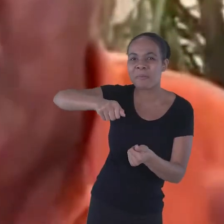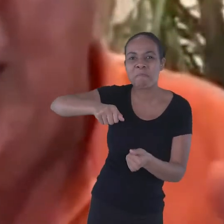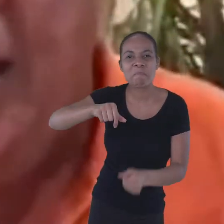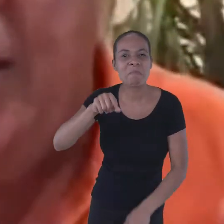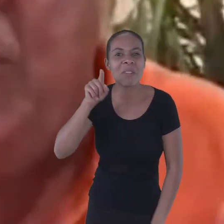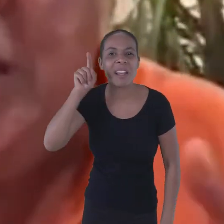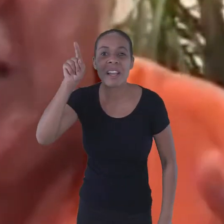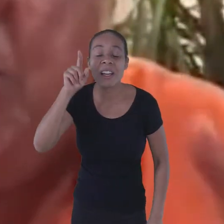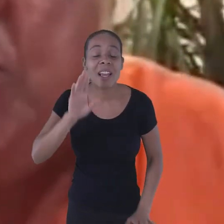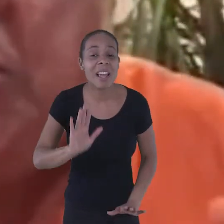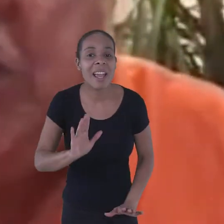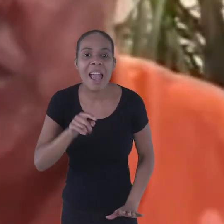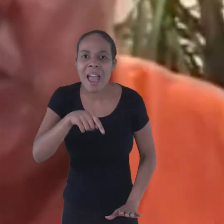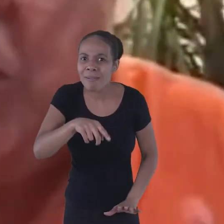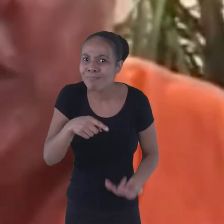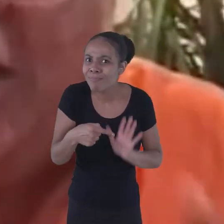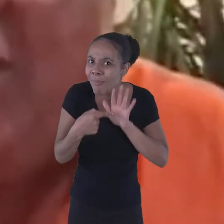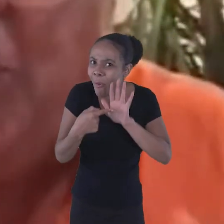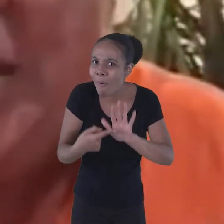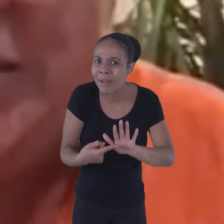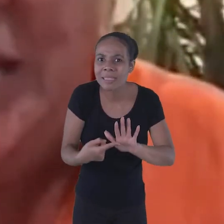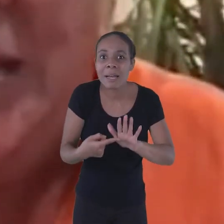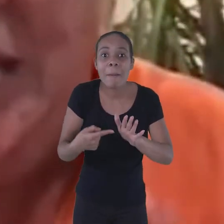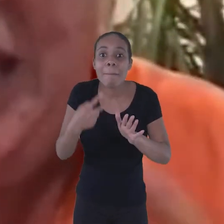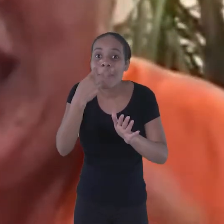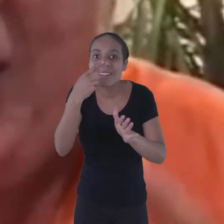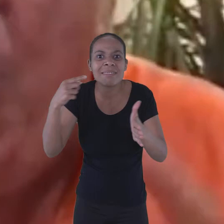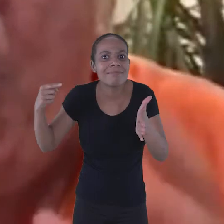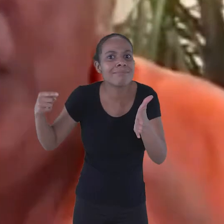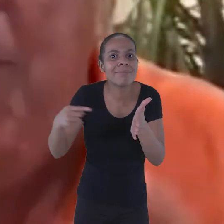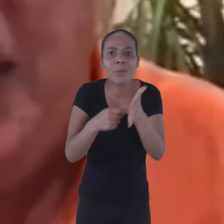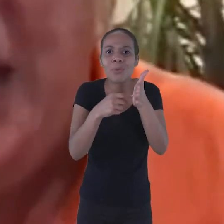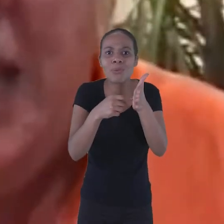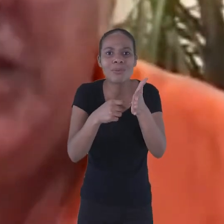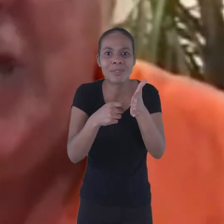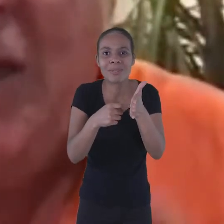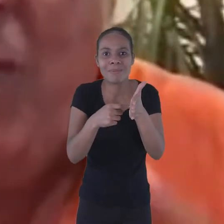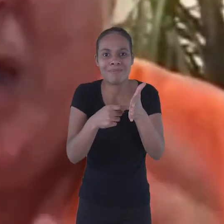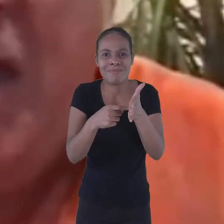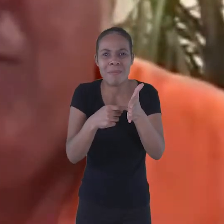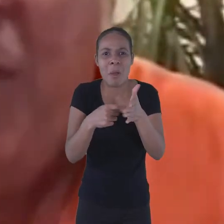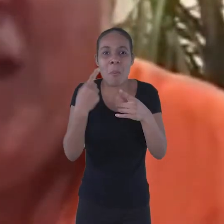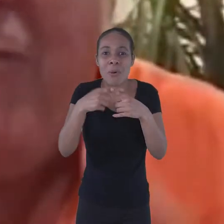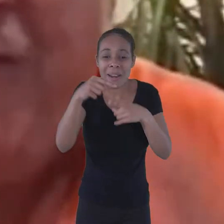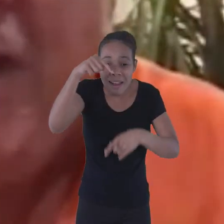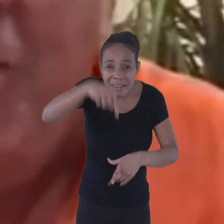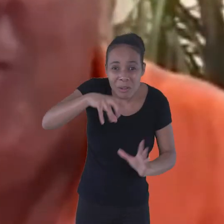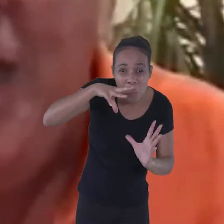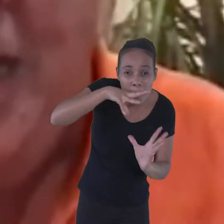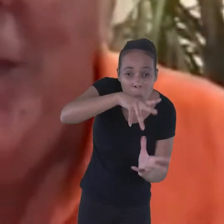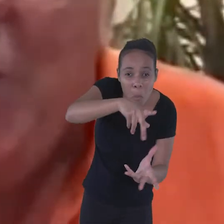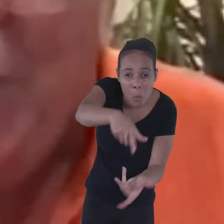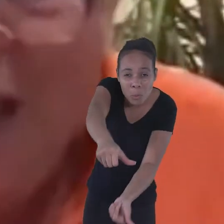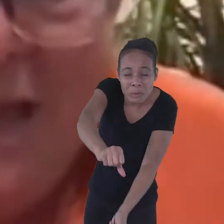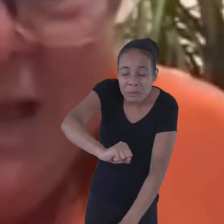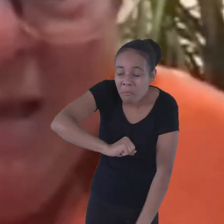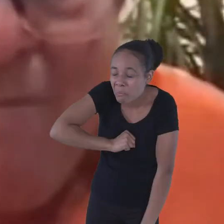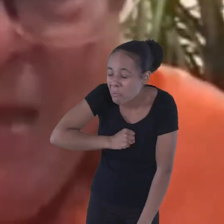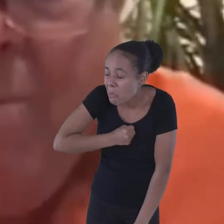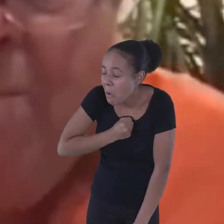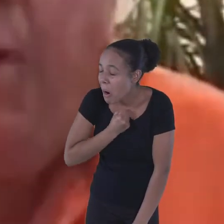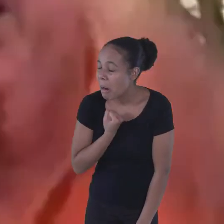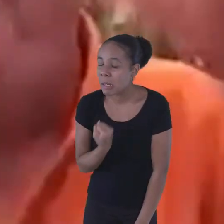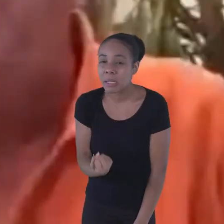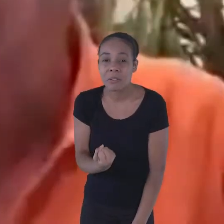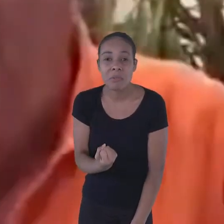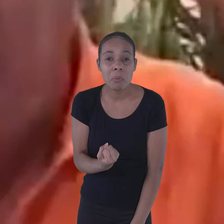inconformismo, era de uma denúncia de que o que estava se passando aqui era horripilante, era horrível, era feio, que o cara queria